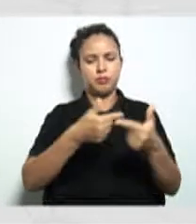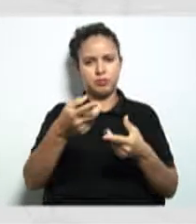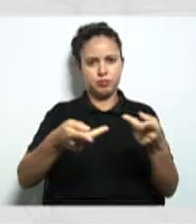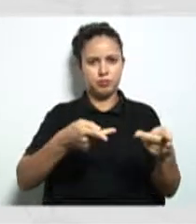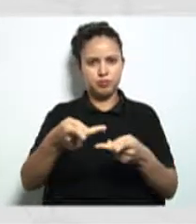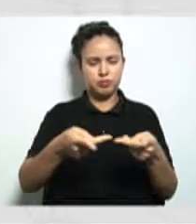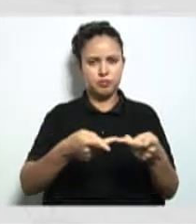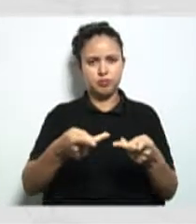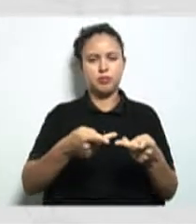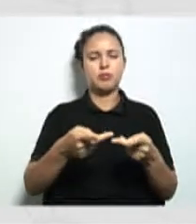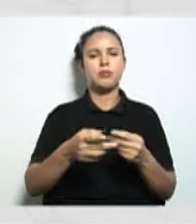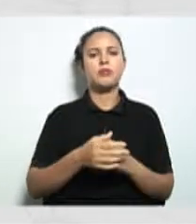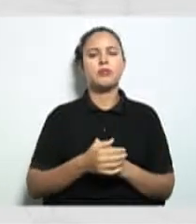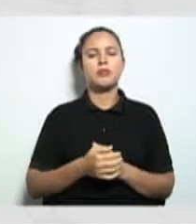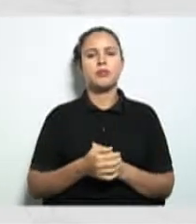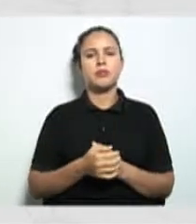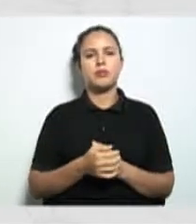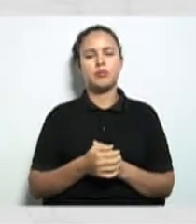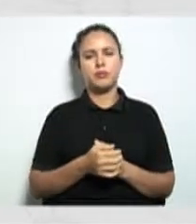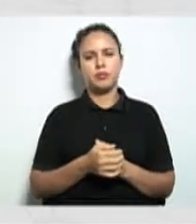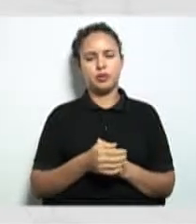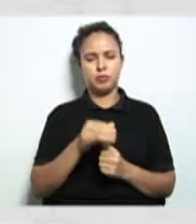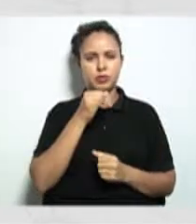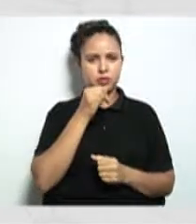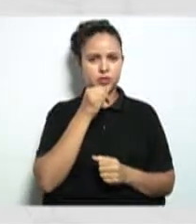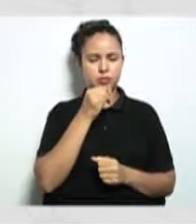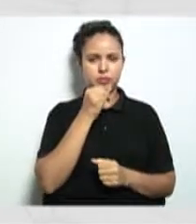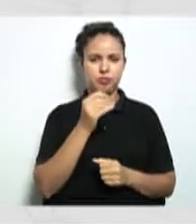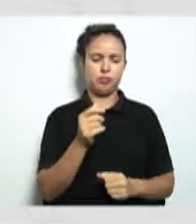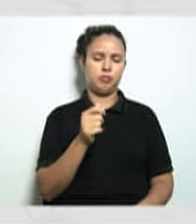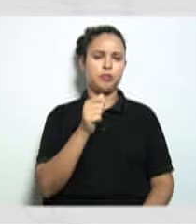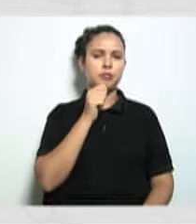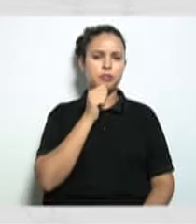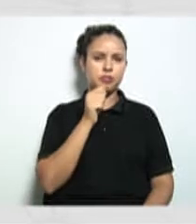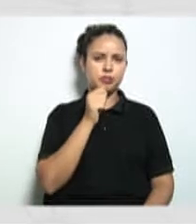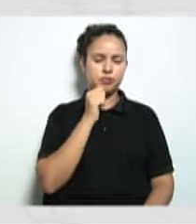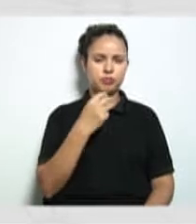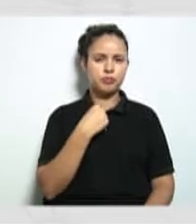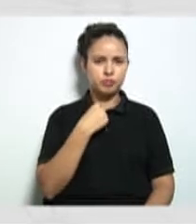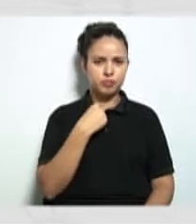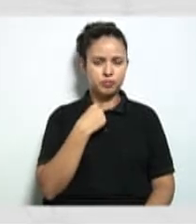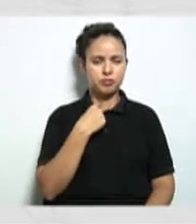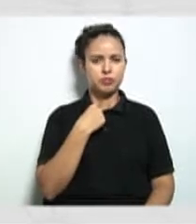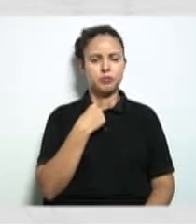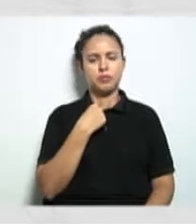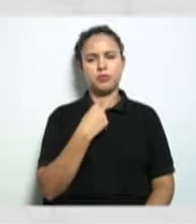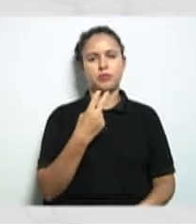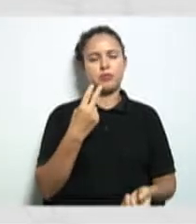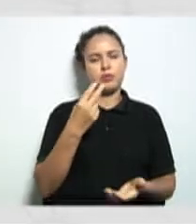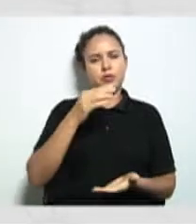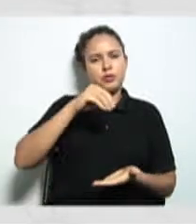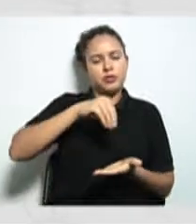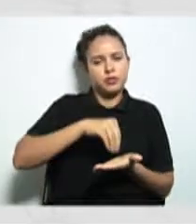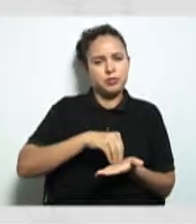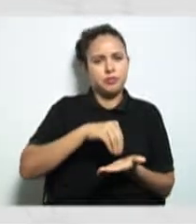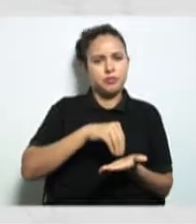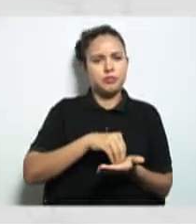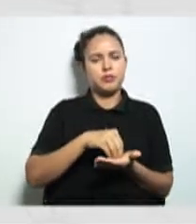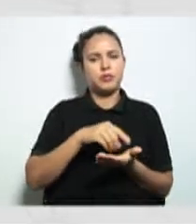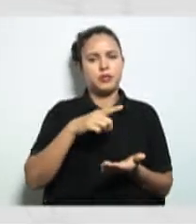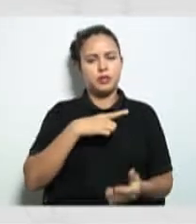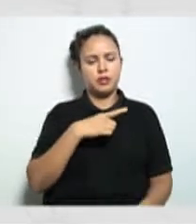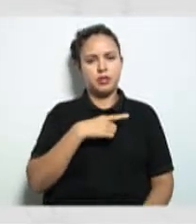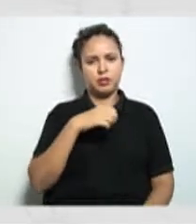projeto de pesquisa. São elementos que não podem ser dispensados, são elementos obrigatórios. A gente tem o sumário, que é aquela